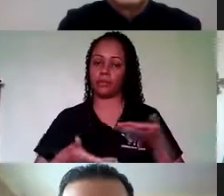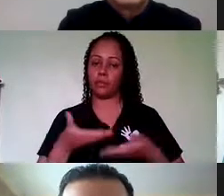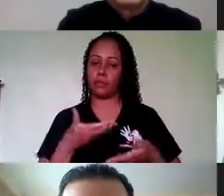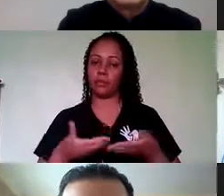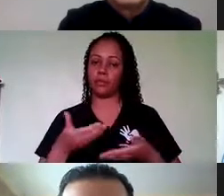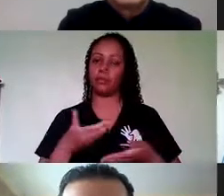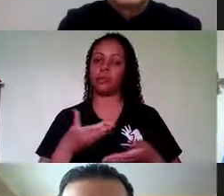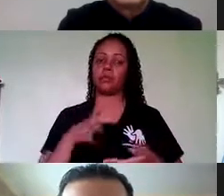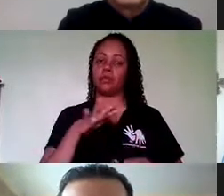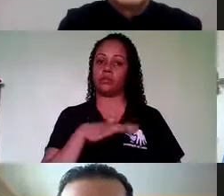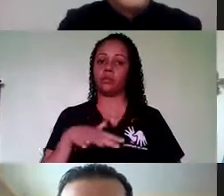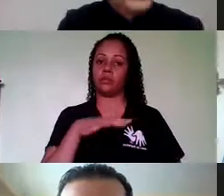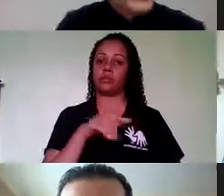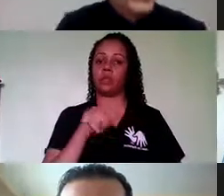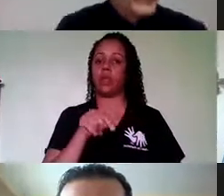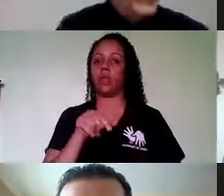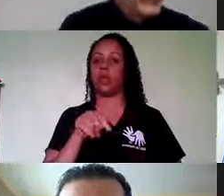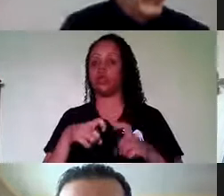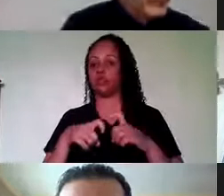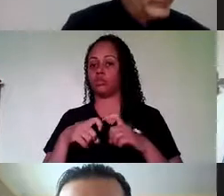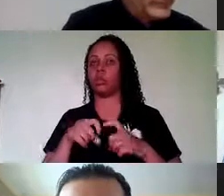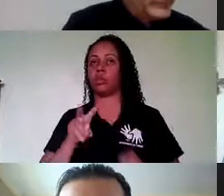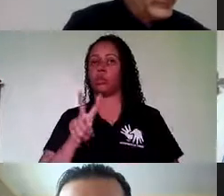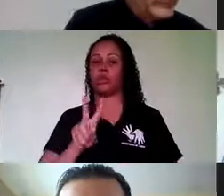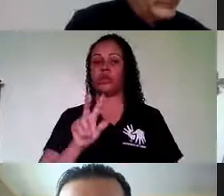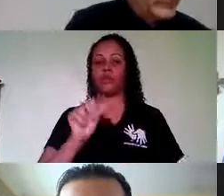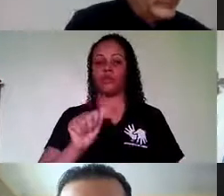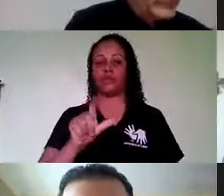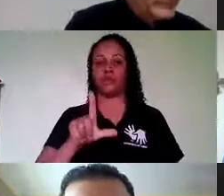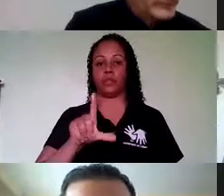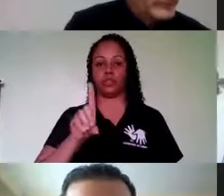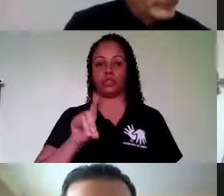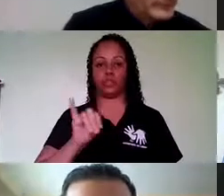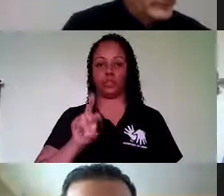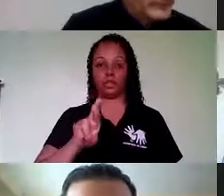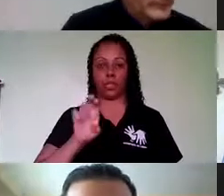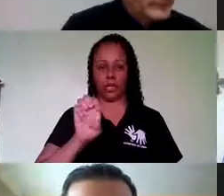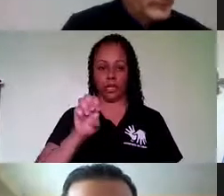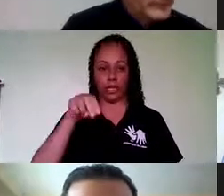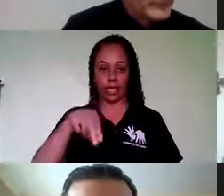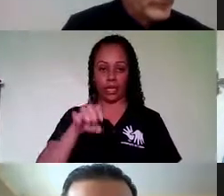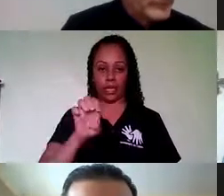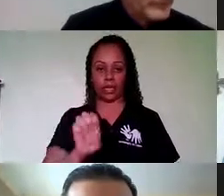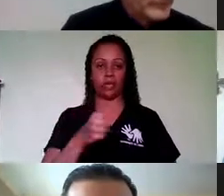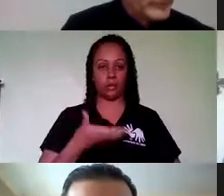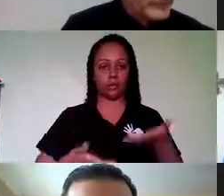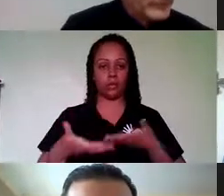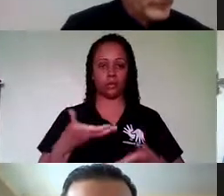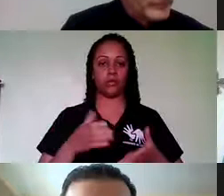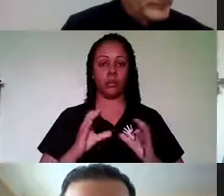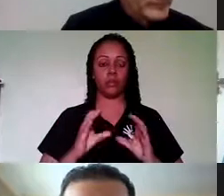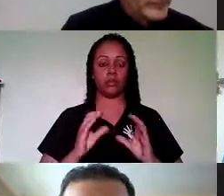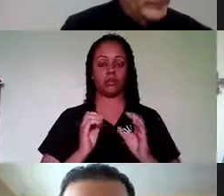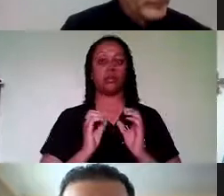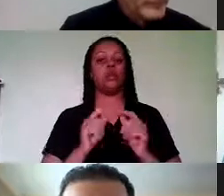Valdirene é fundamental e ela estará, assim como outros representantes, participando do evento do dia 23.